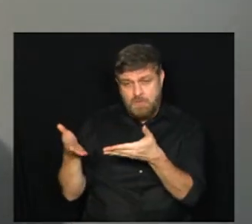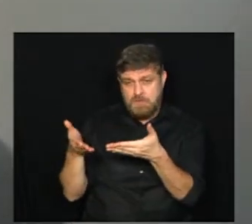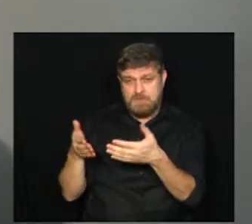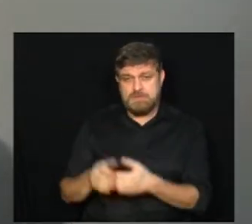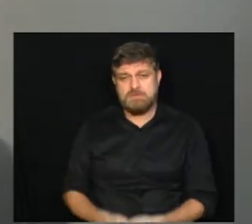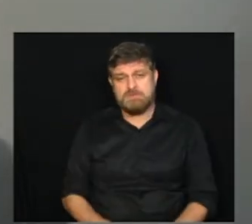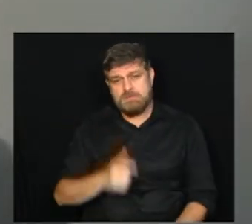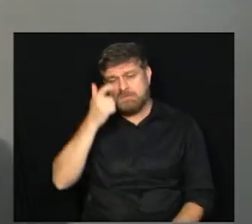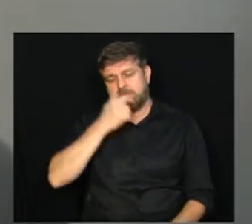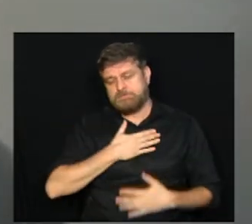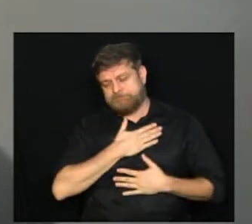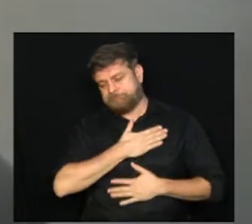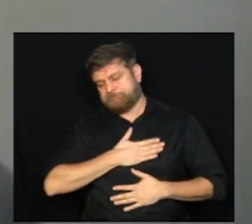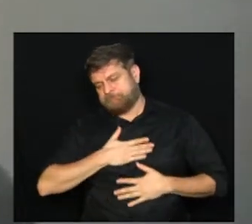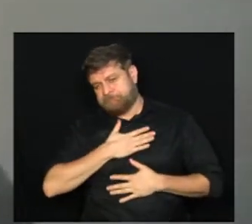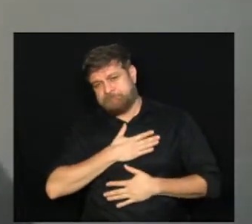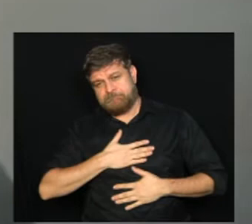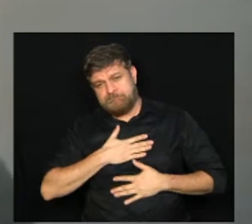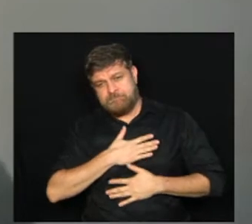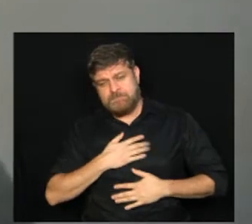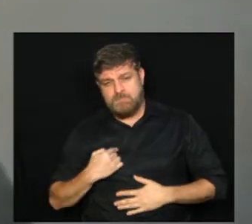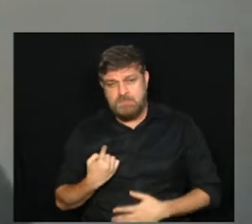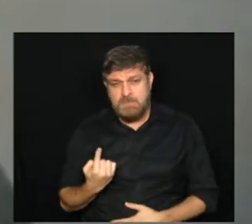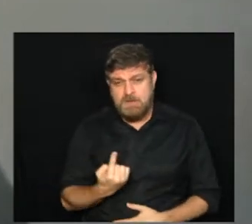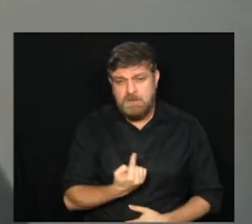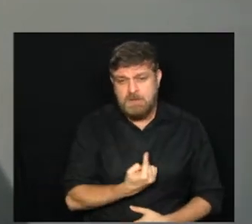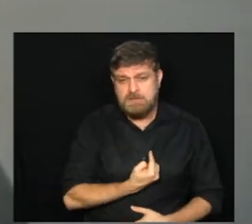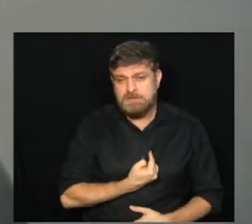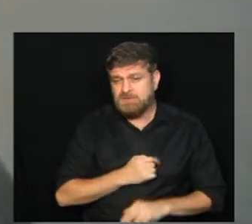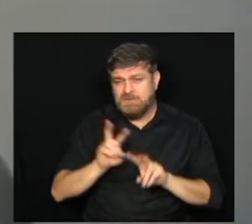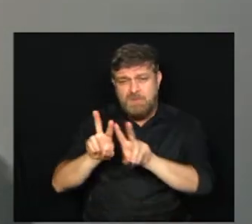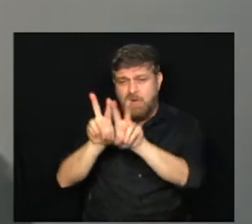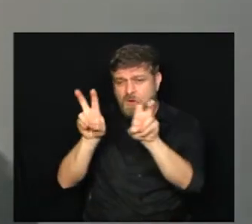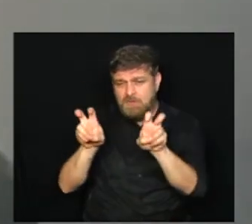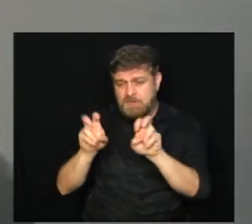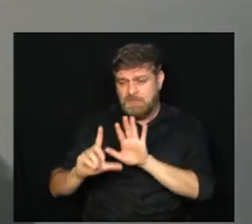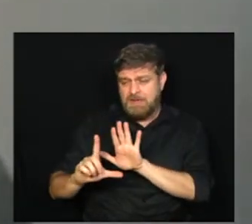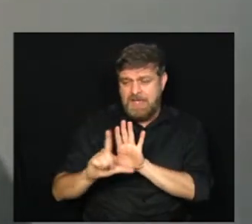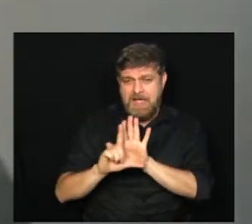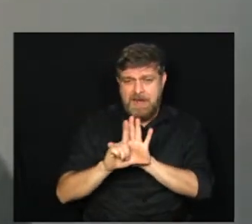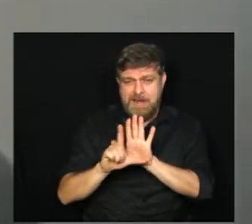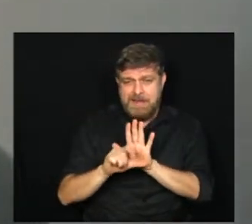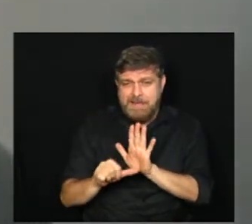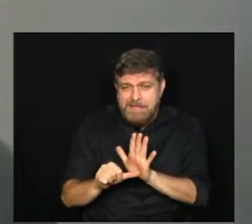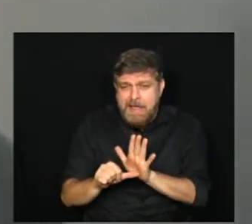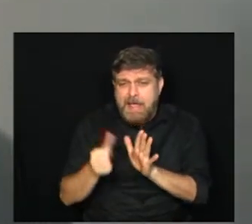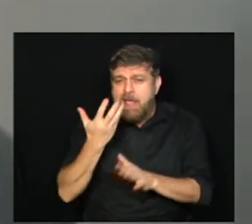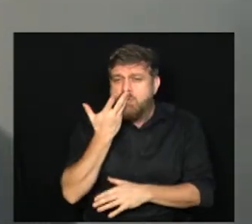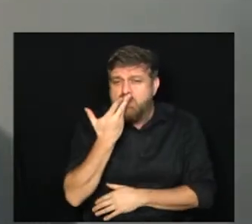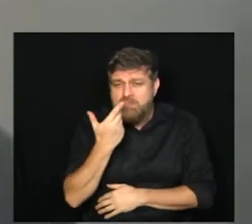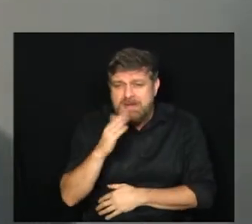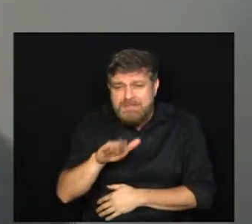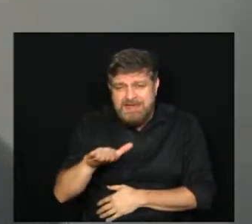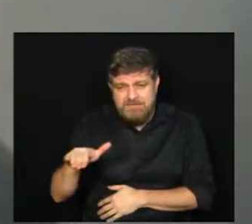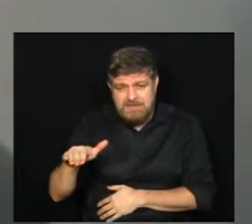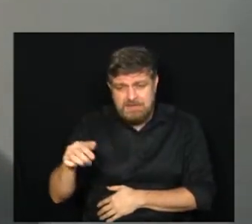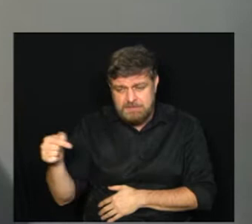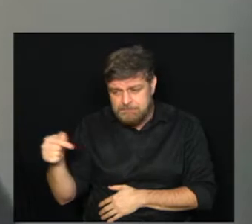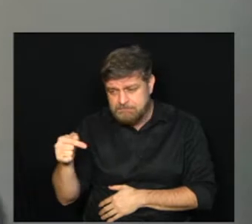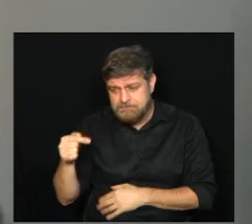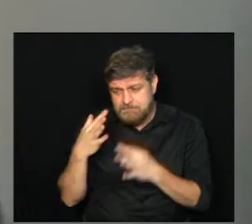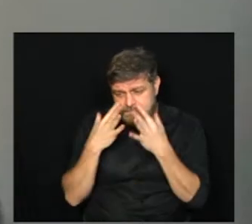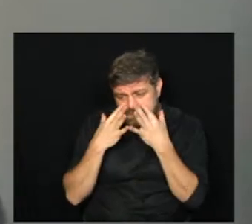fico muito feliz, né? De a gente poder estar falando sobre essa lei da primeira infância, com um